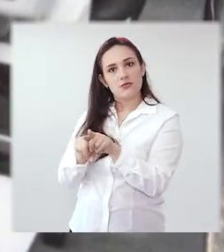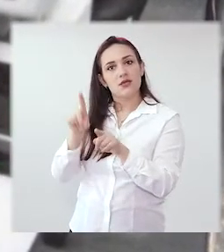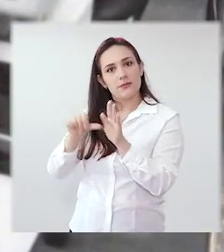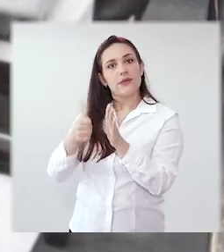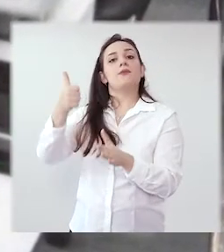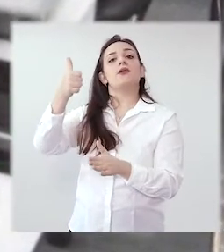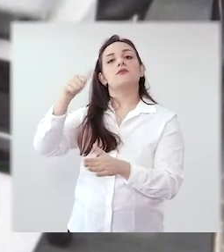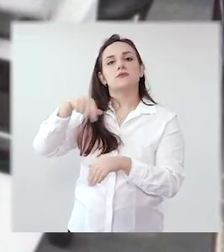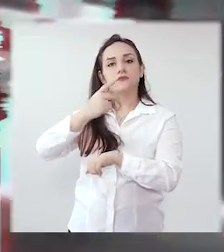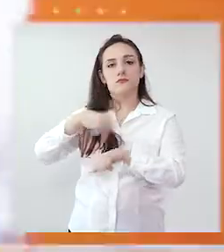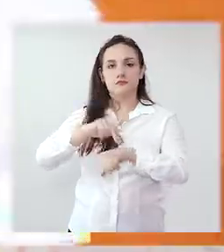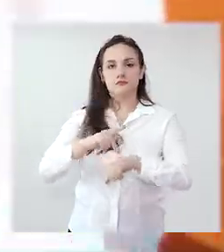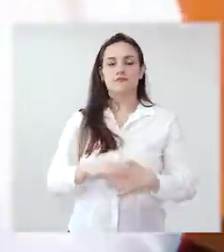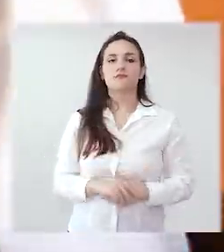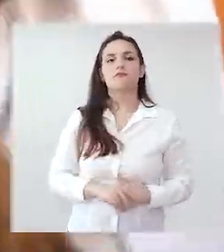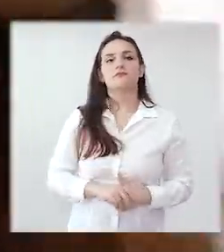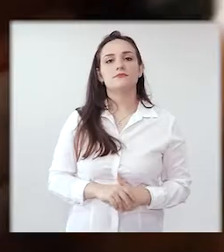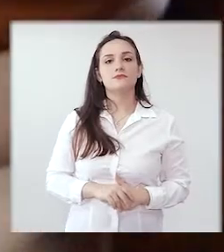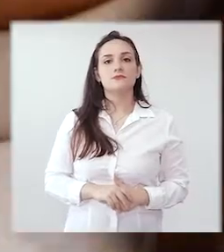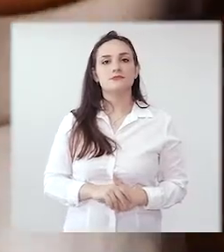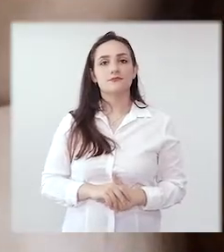país.